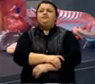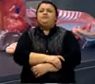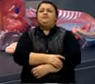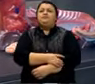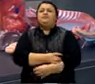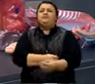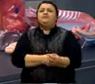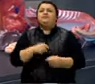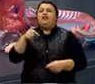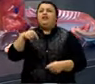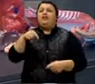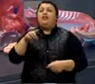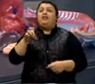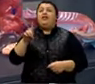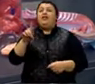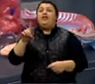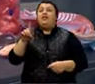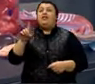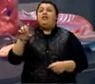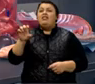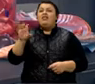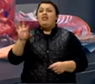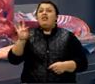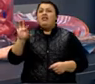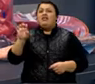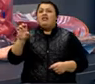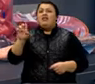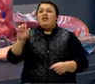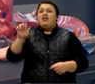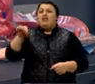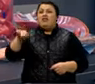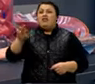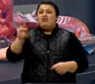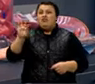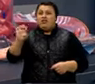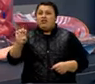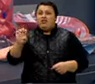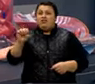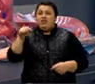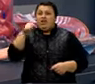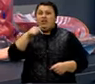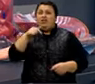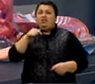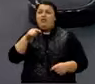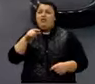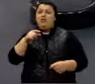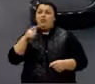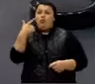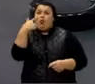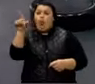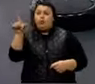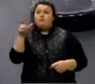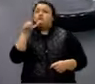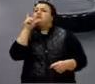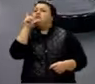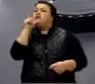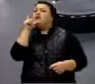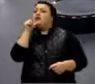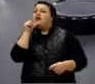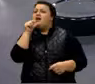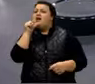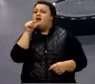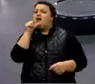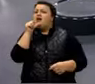Aqui detergente. E aqui, novamente, a água. Água normal, água sem